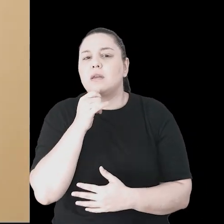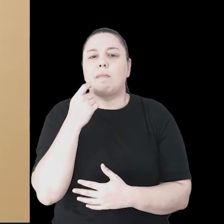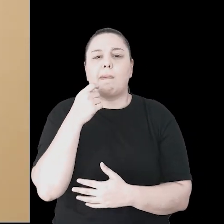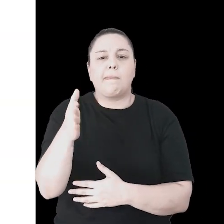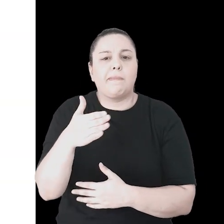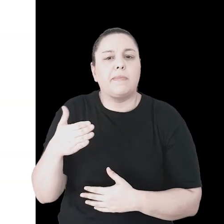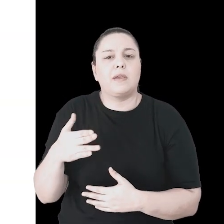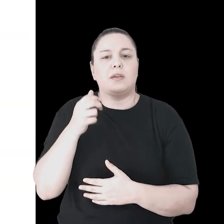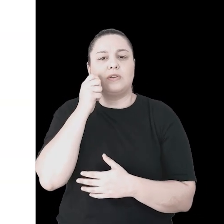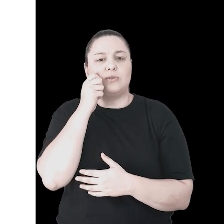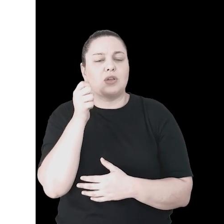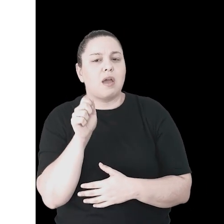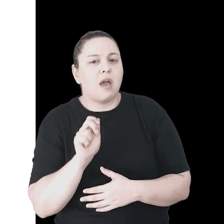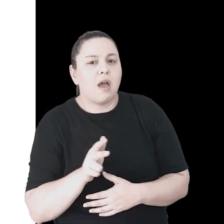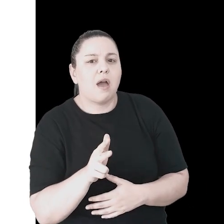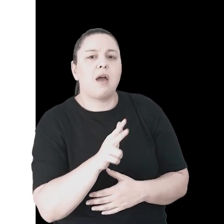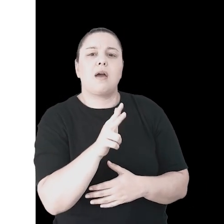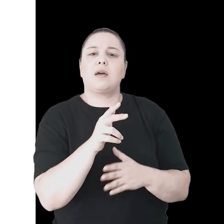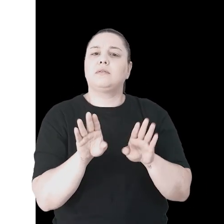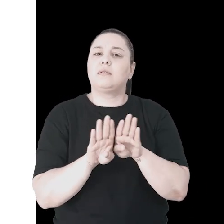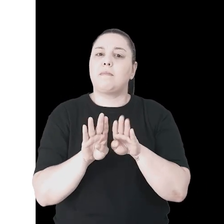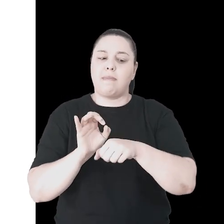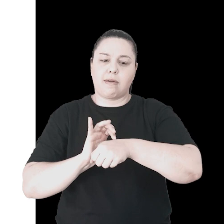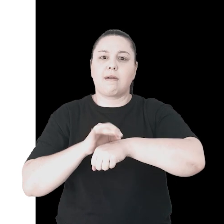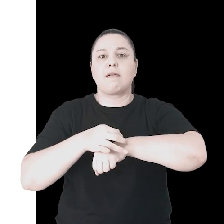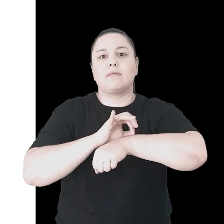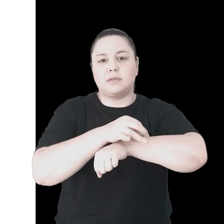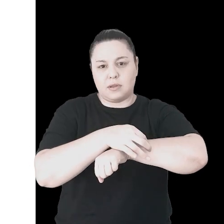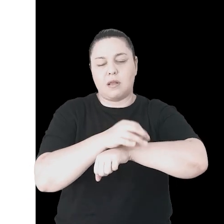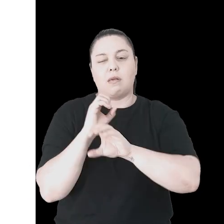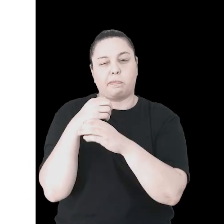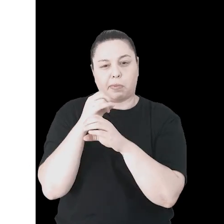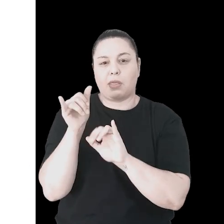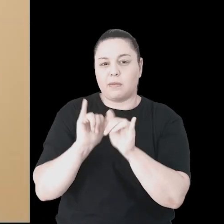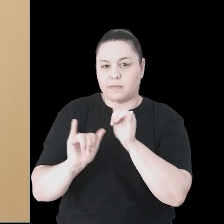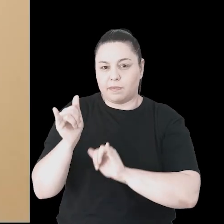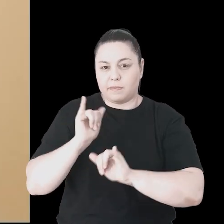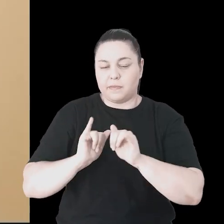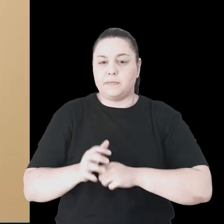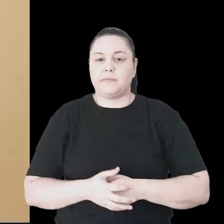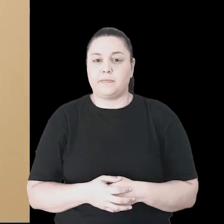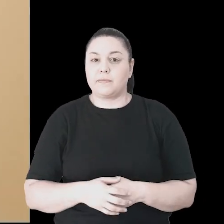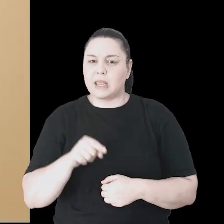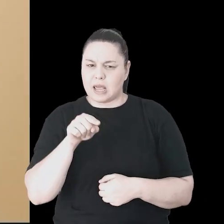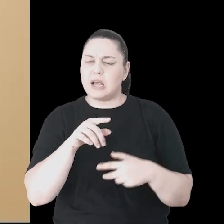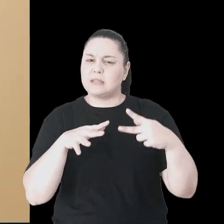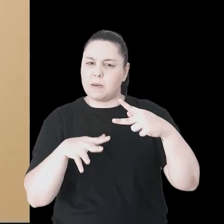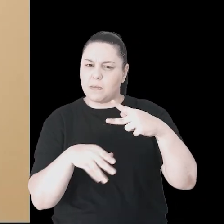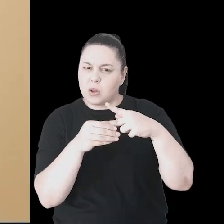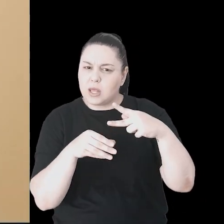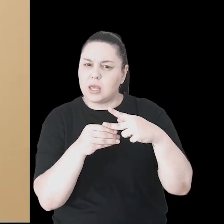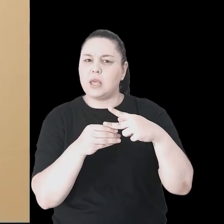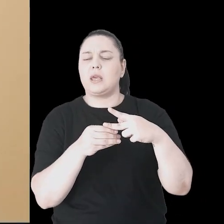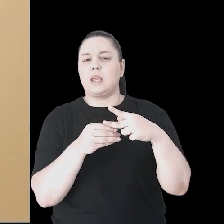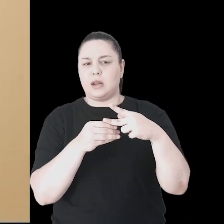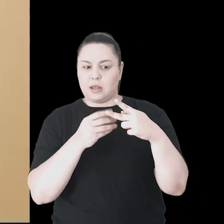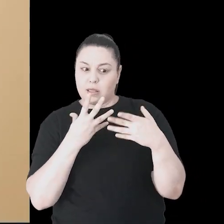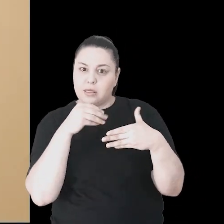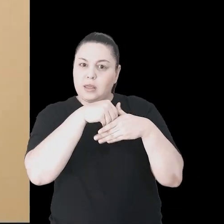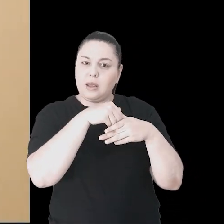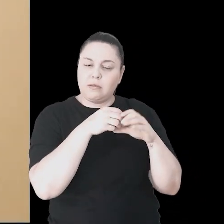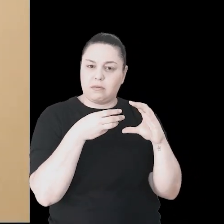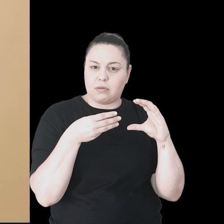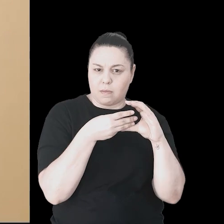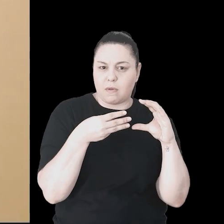biológicos, incluindo peixe-zebra, ratos, camundongos e células cultivadas. Como se trata de uma proteína,